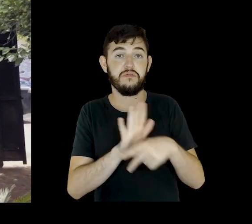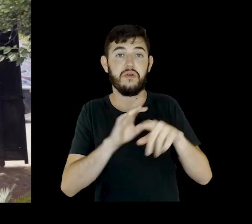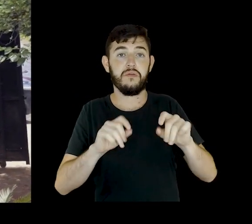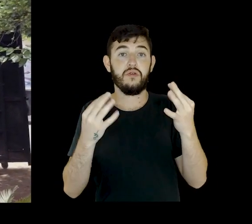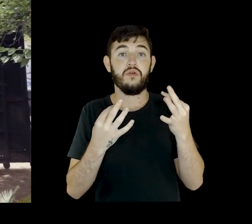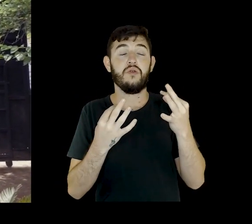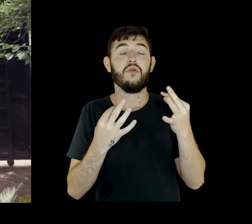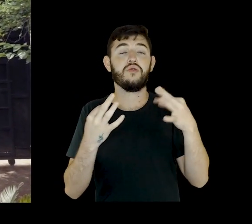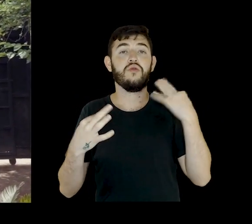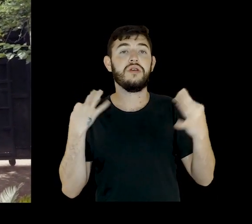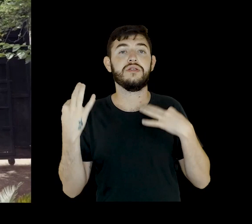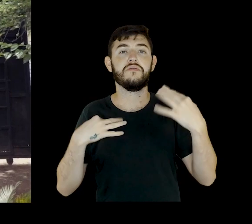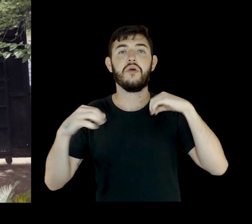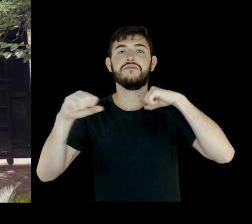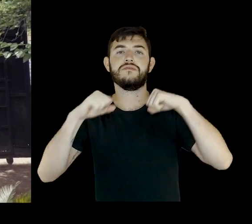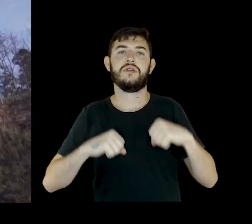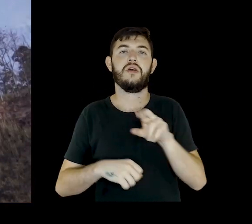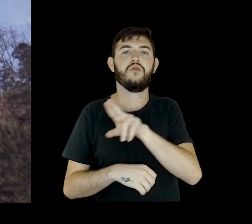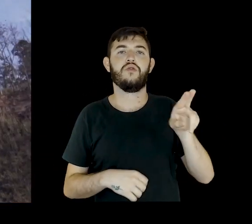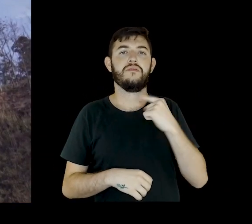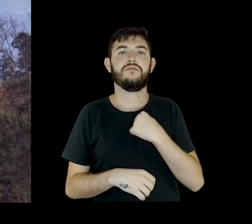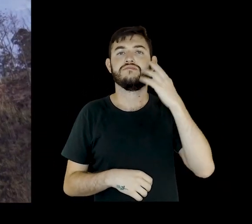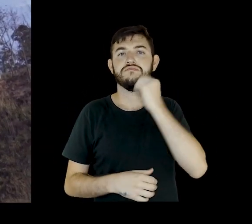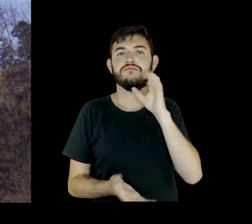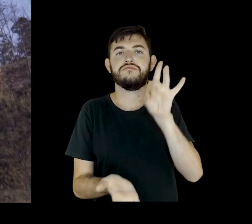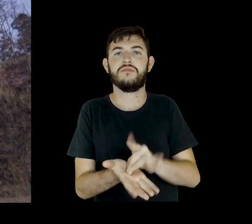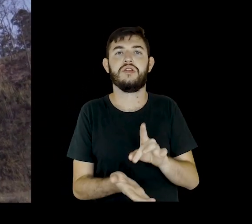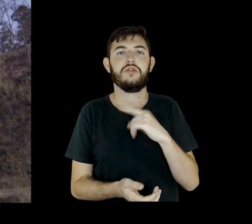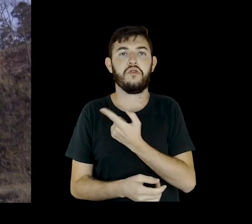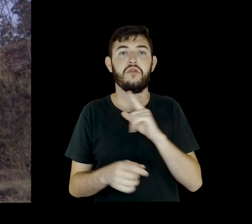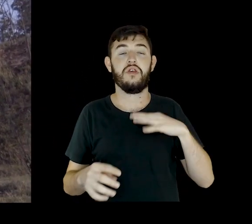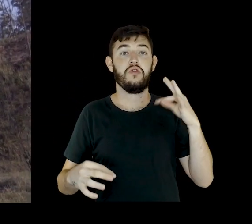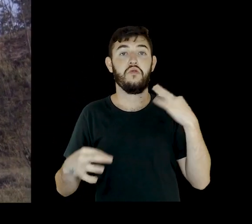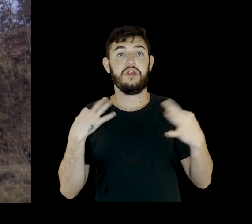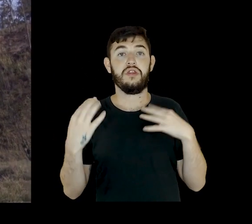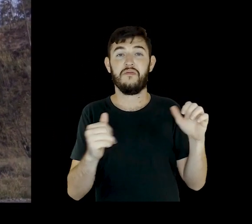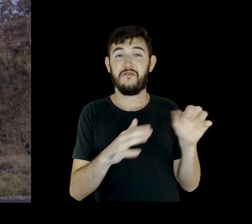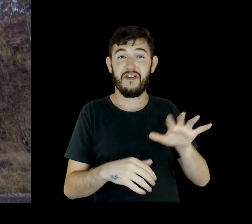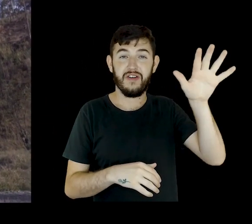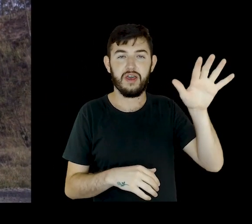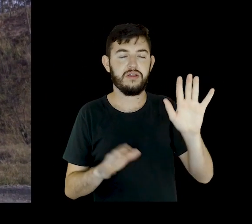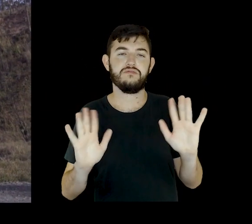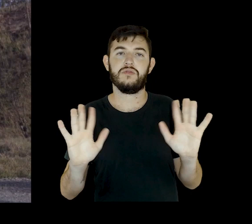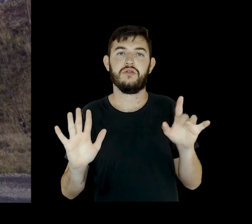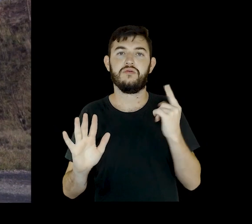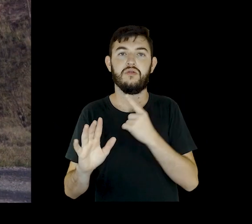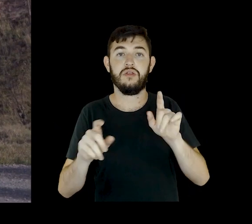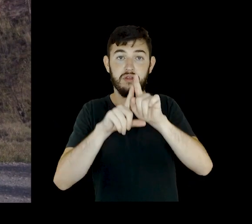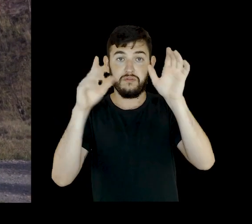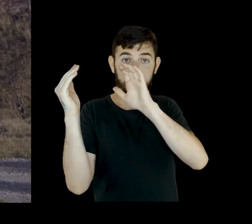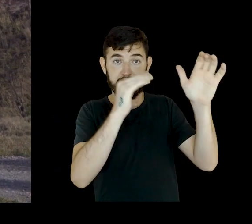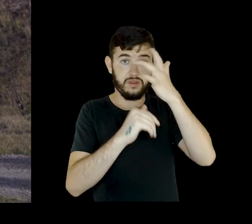com o turismo de resistência, que é a nomenclatura que a gente utiliza, né? A gente não faz turismo de favela aqui em Perus, a gente respeita